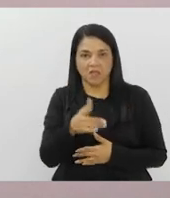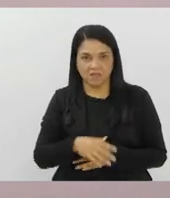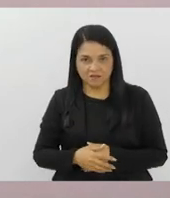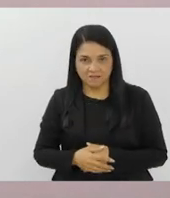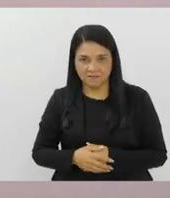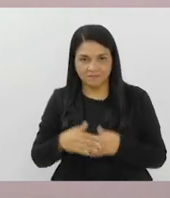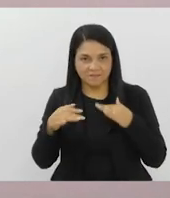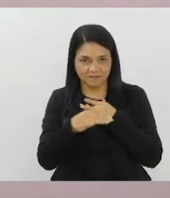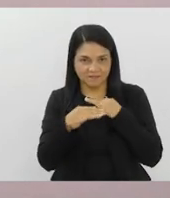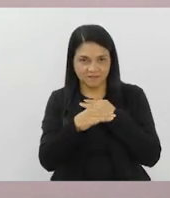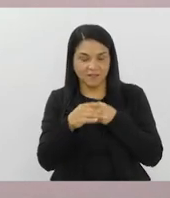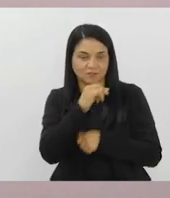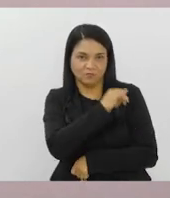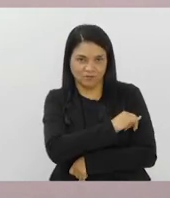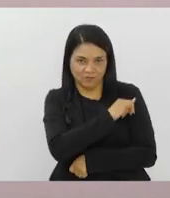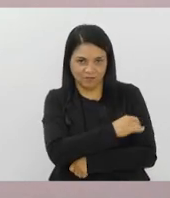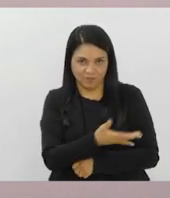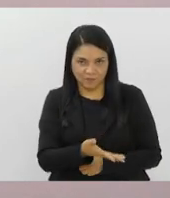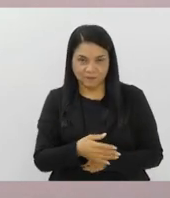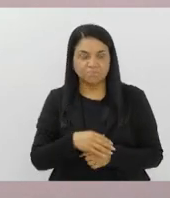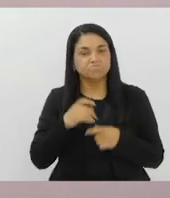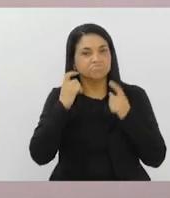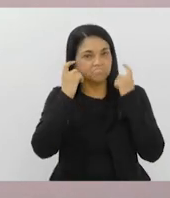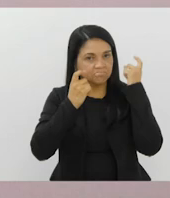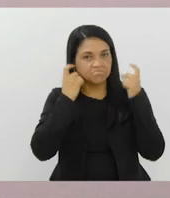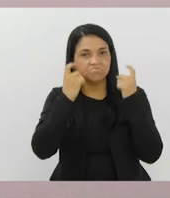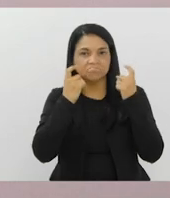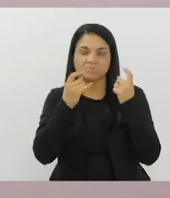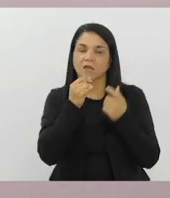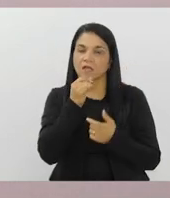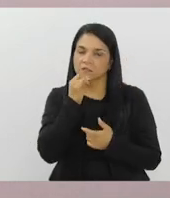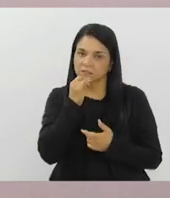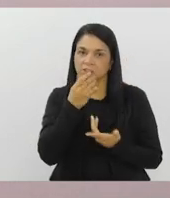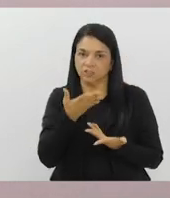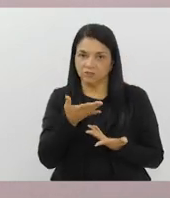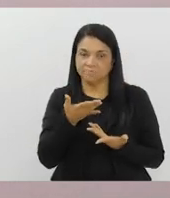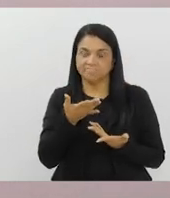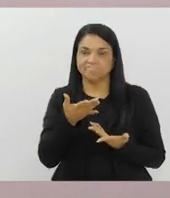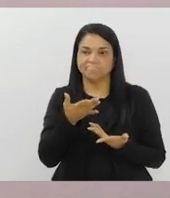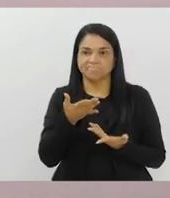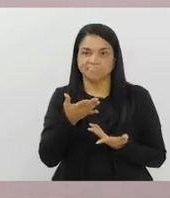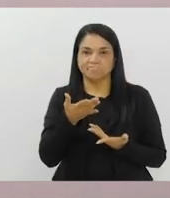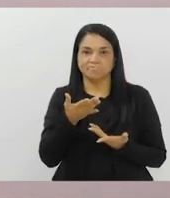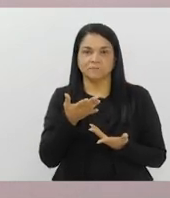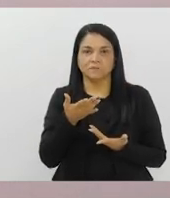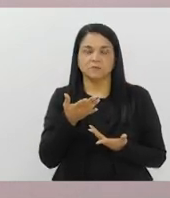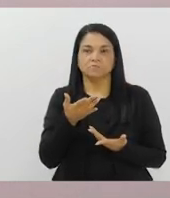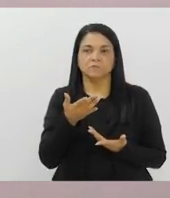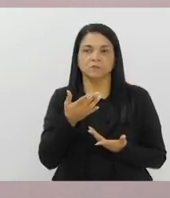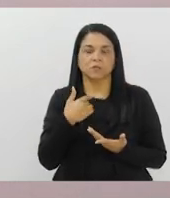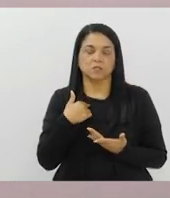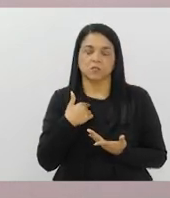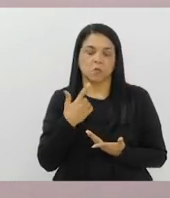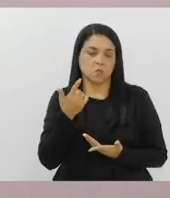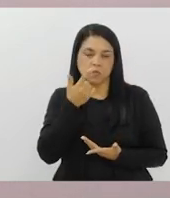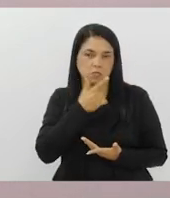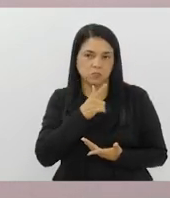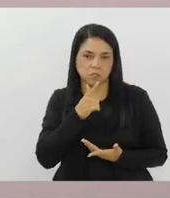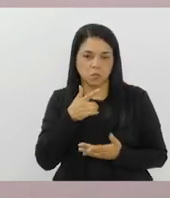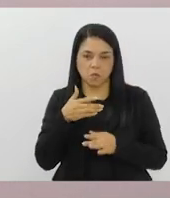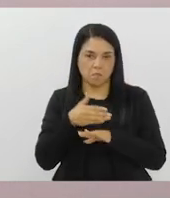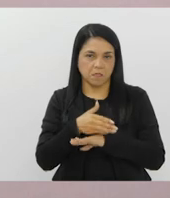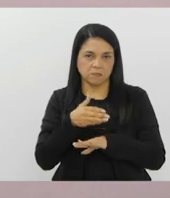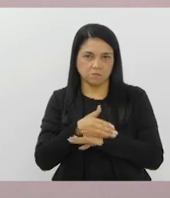do Estado do Rio de Janeiro. Então, é muito preocupante e, infelizmente, a gente não contou aqui com a presença